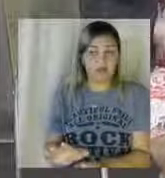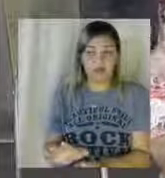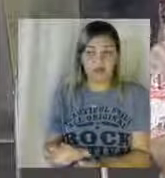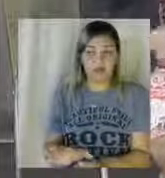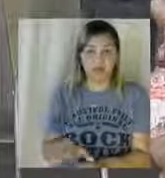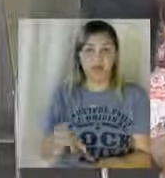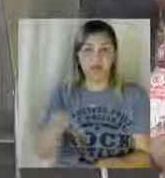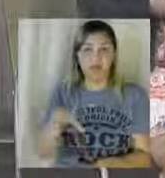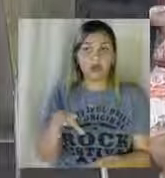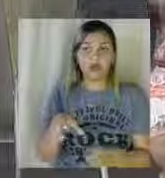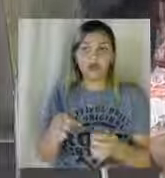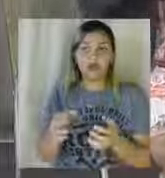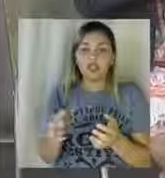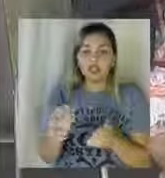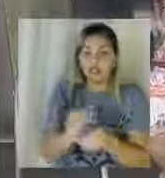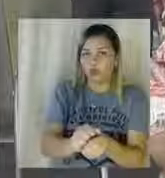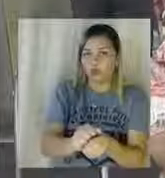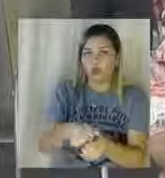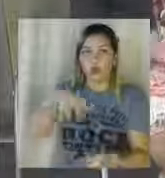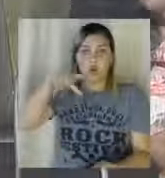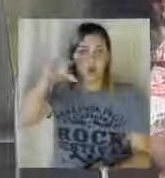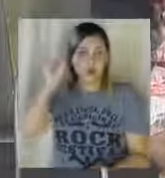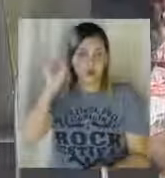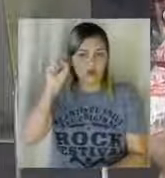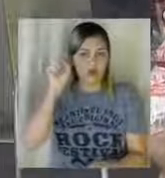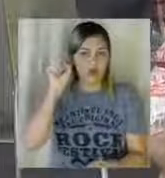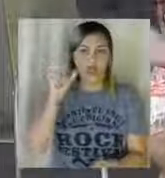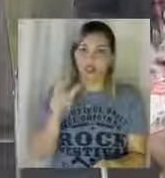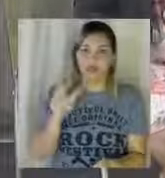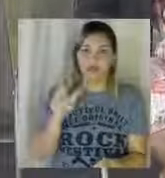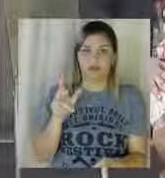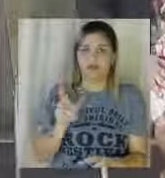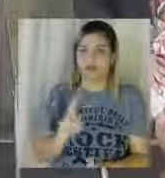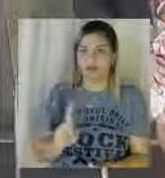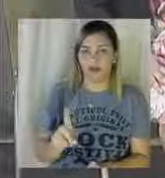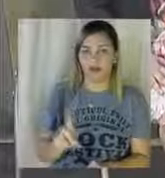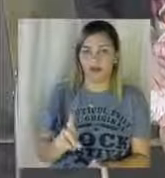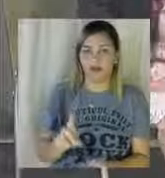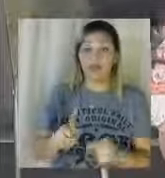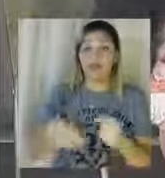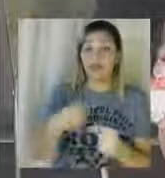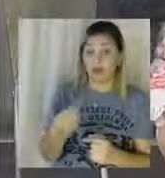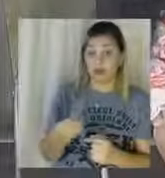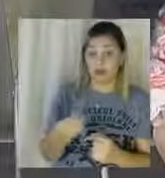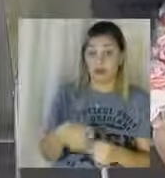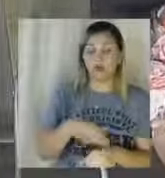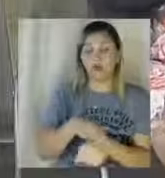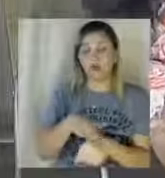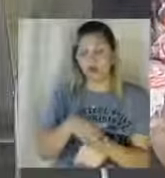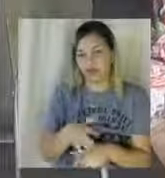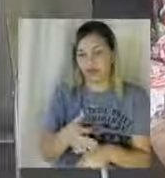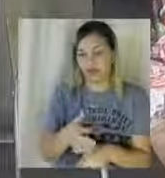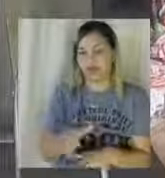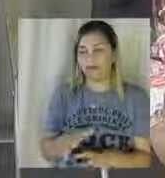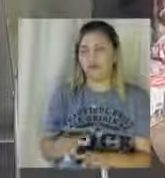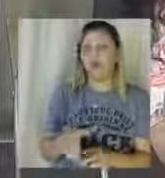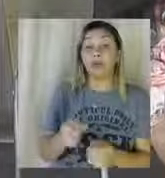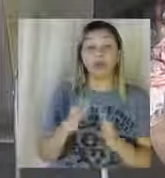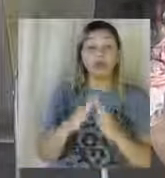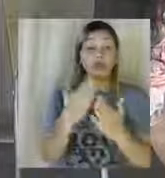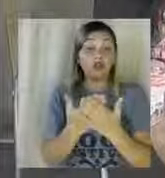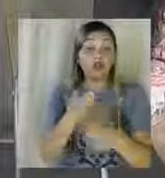Não tem a interação com os ouvintes. A gente conversa daqui a pouquinho sobre essa escola inclusiva. Alessandra,